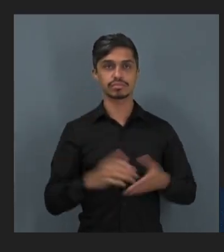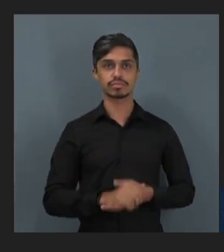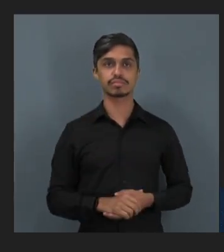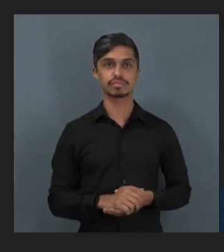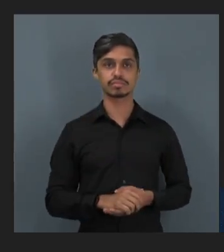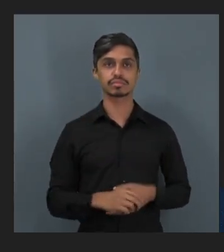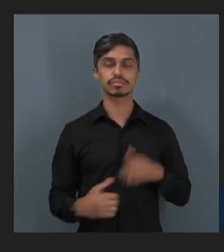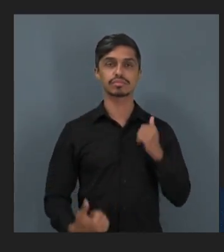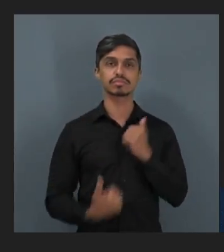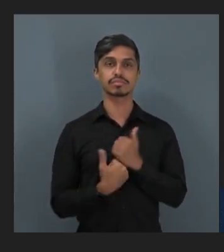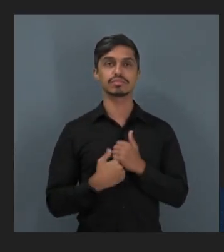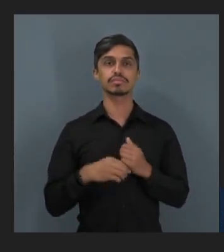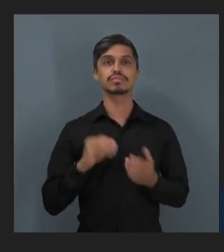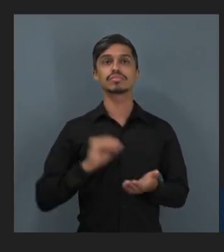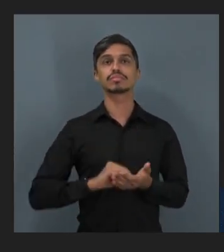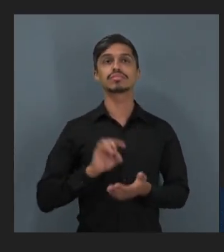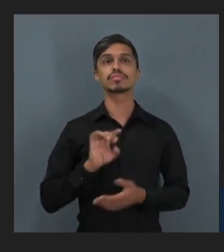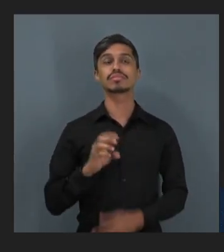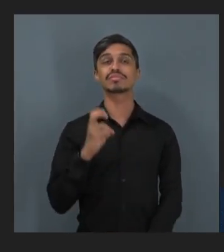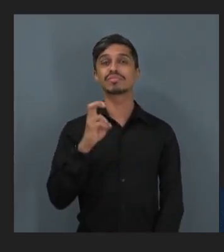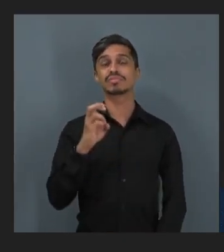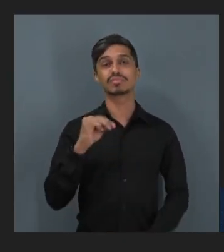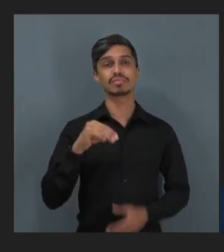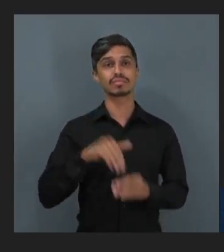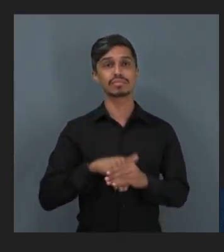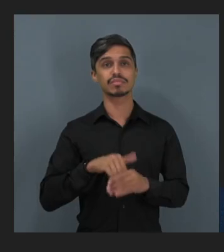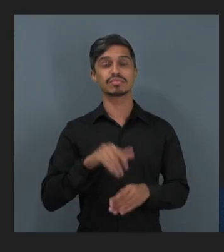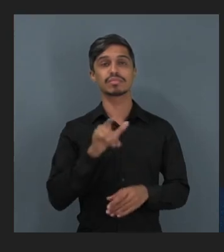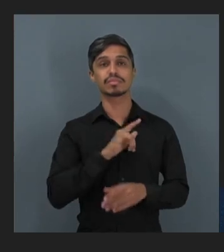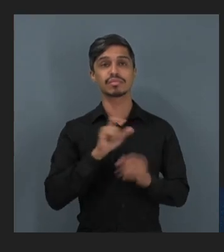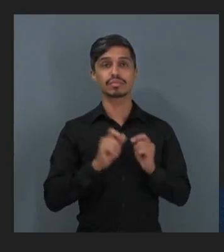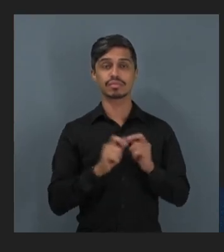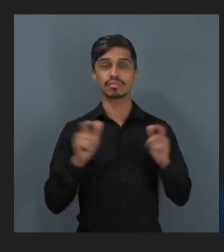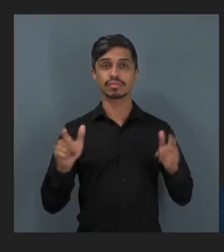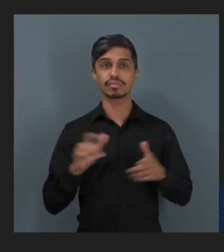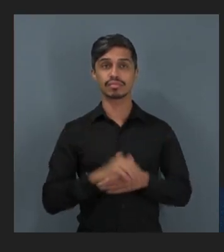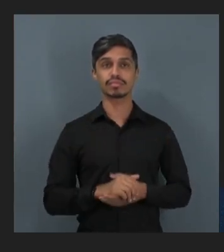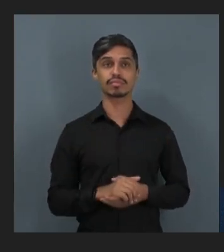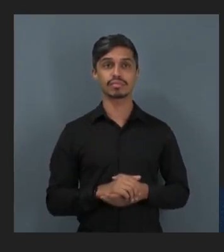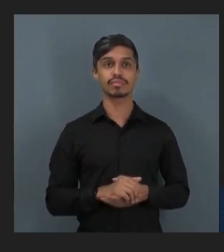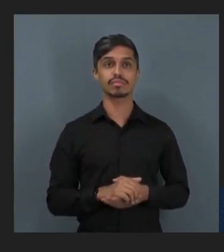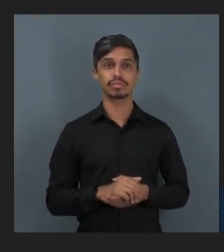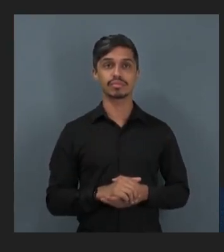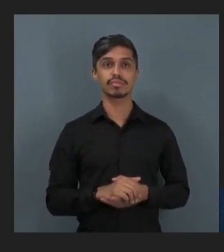Está faltando 5 votos para termos a maioria